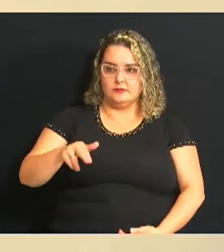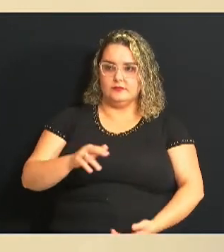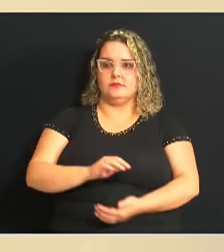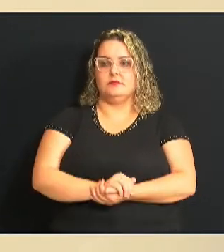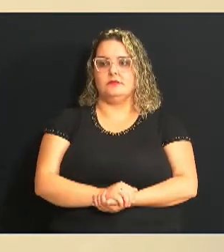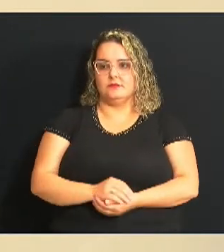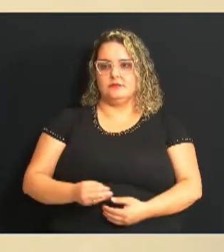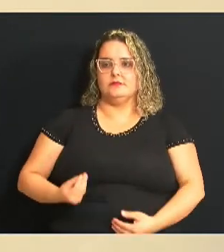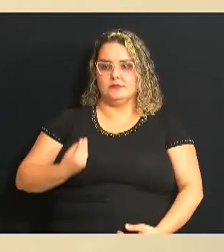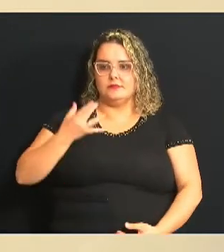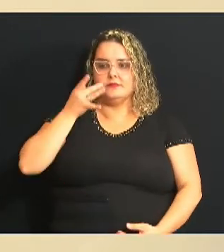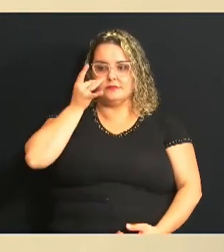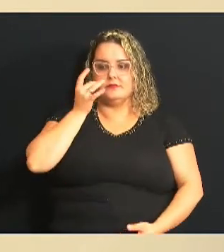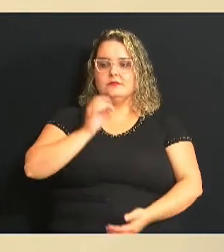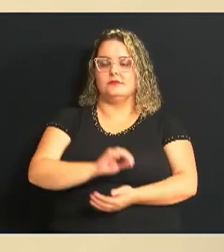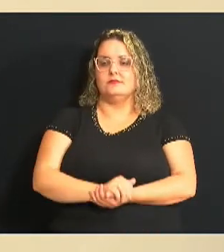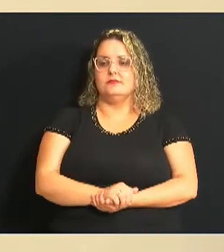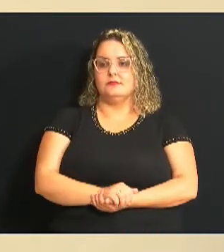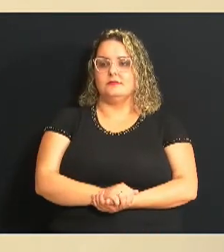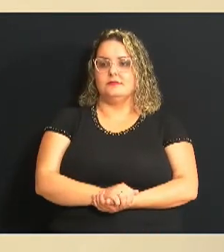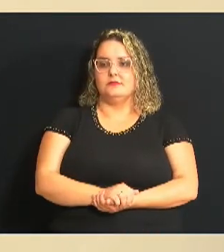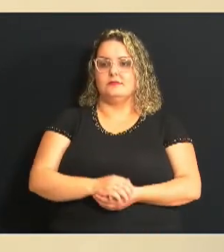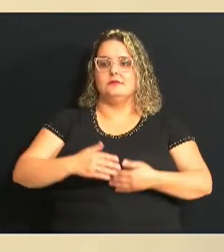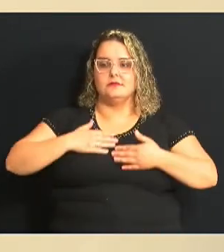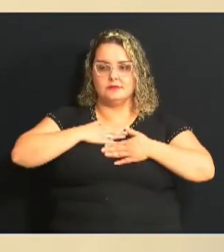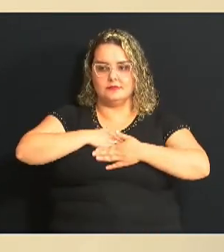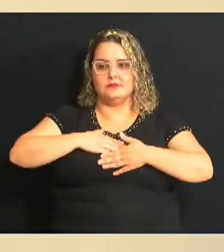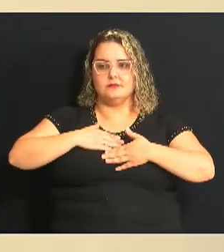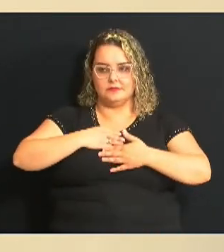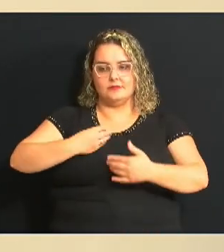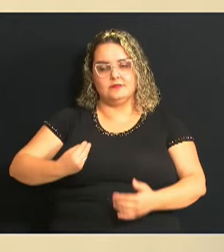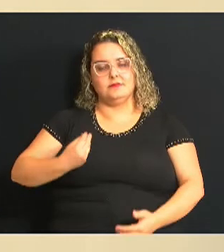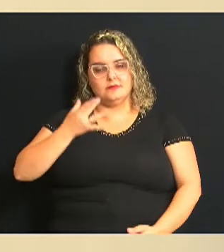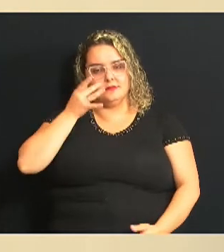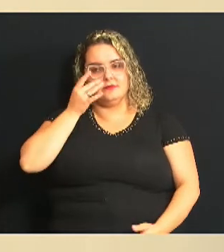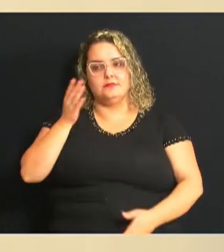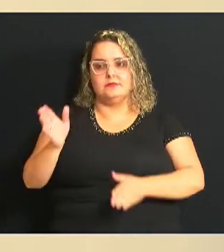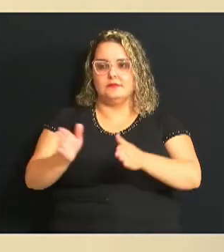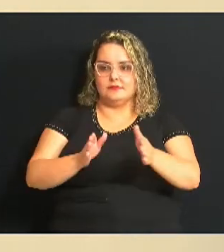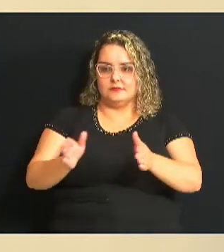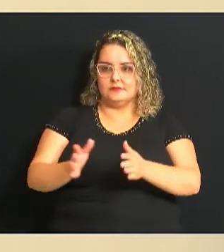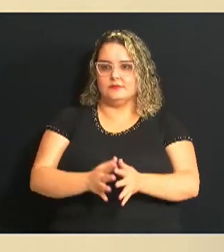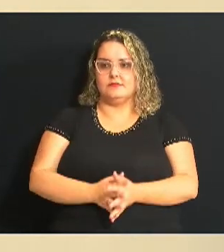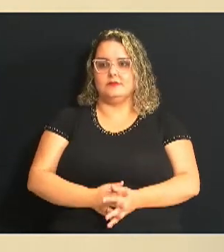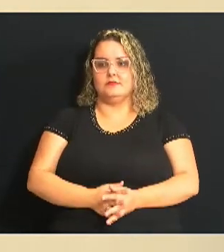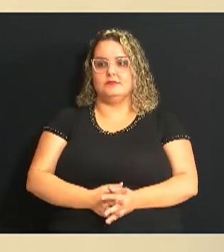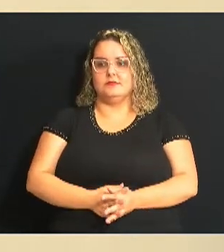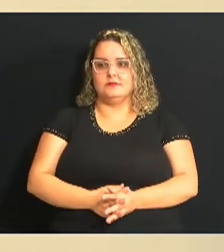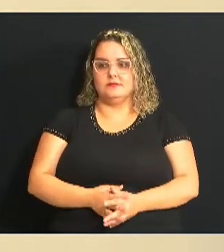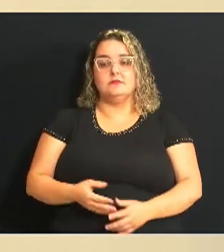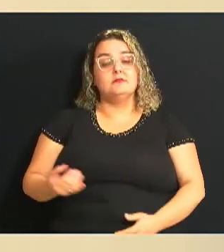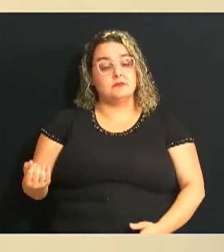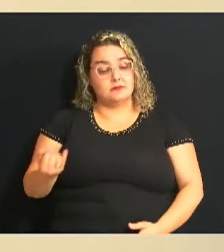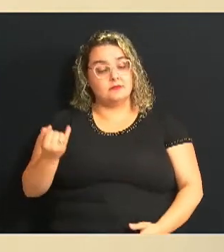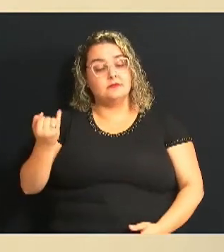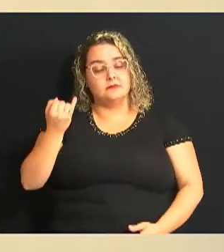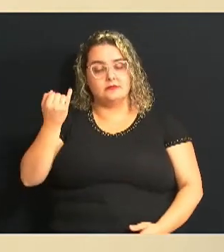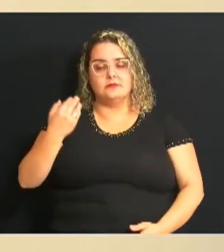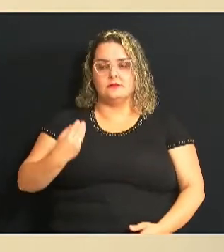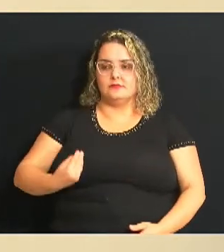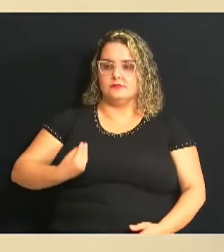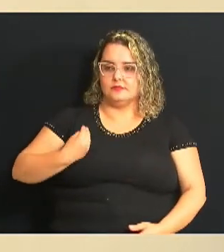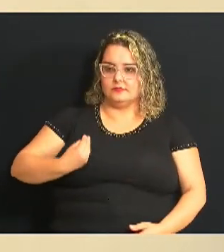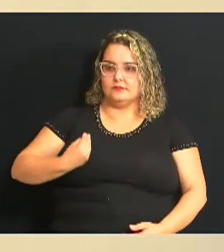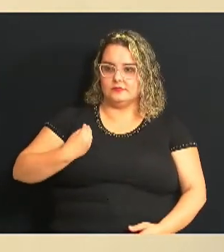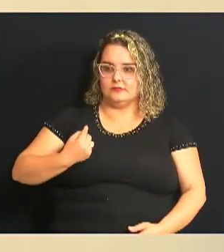vieram dar o prazer da sua presença neste momento ímpar da vida de